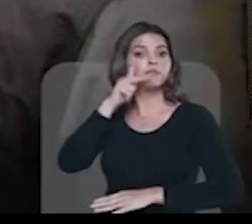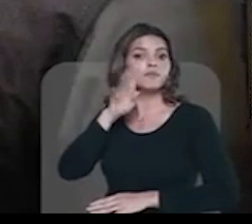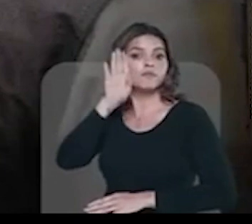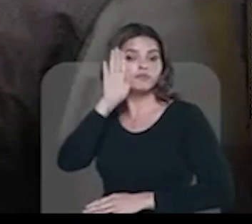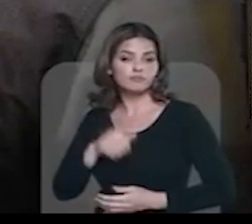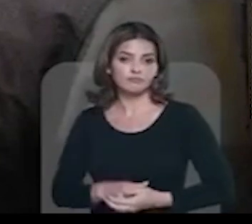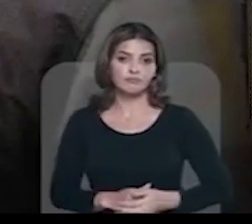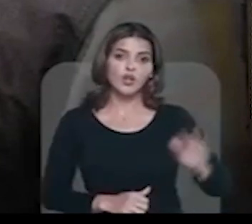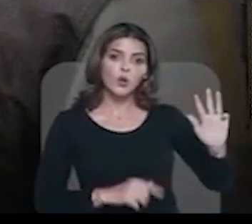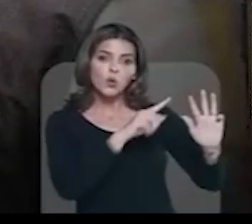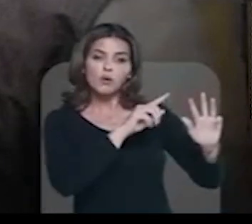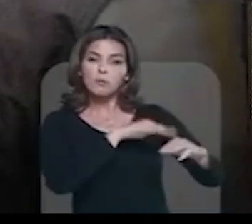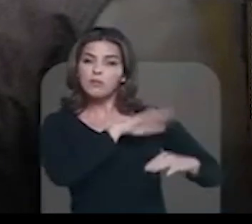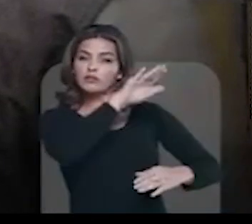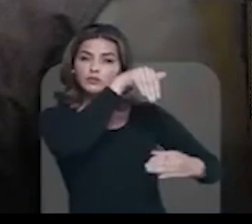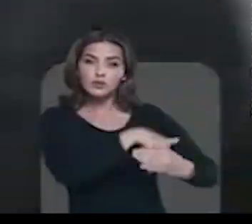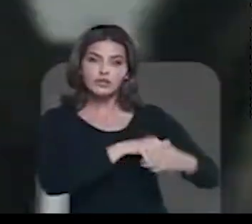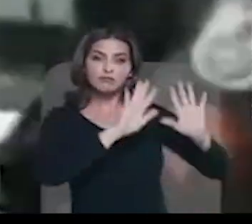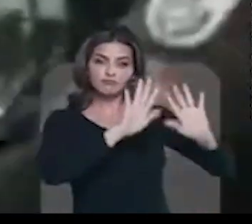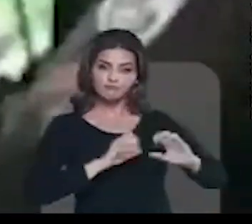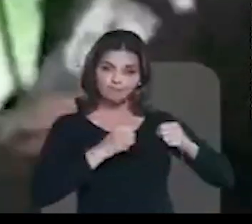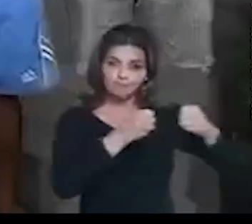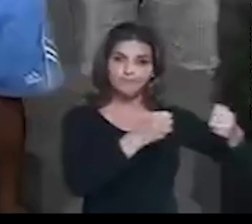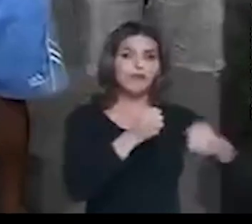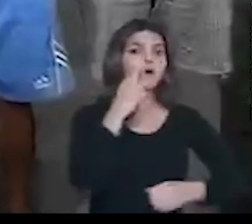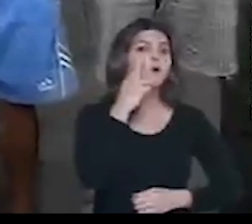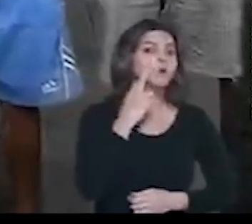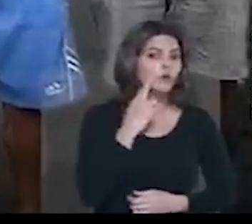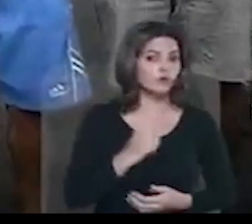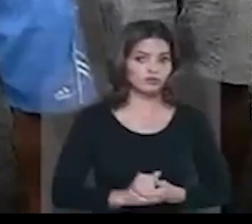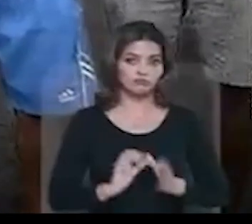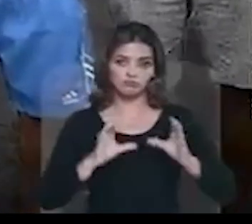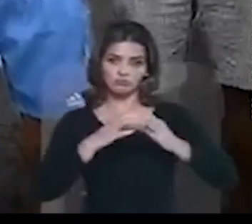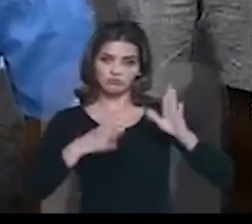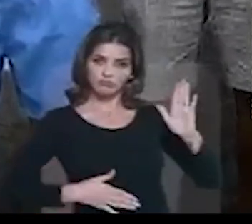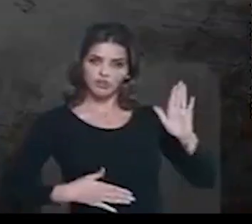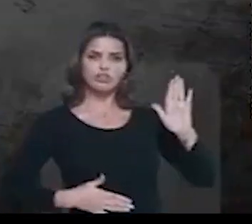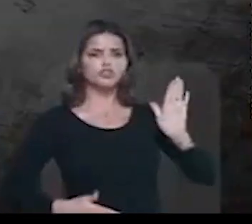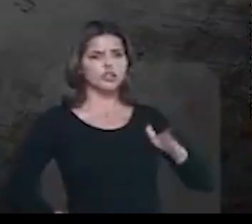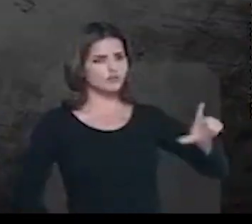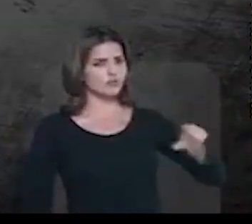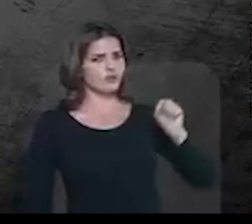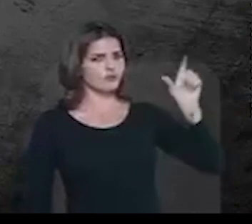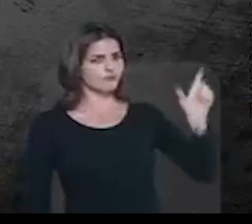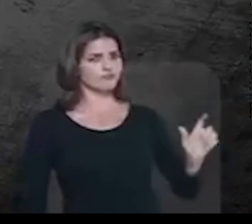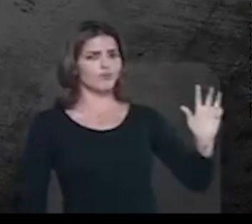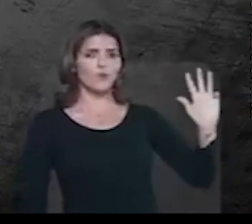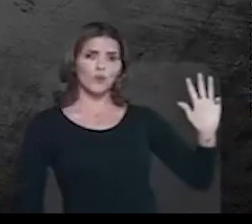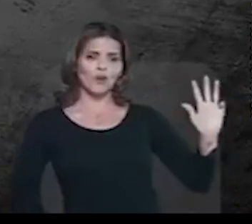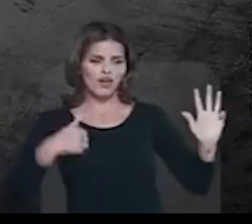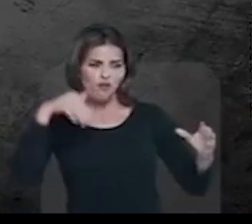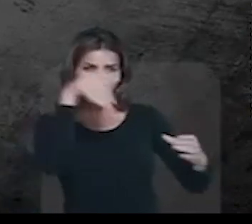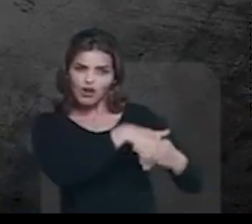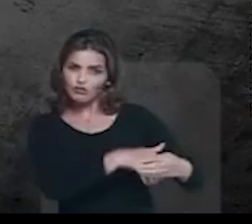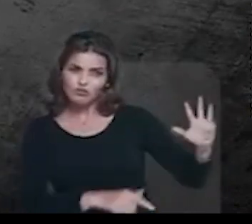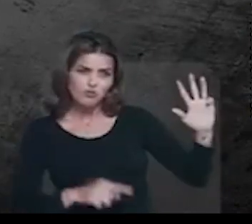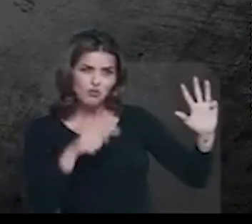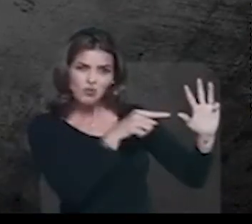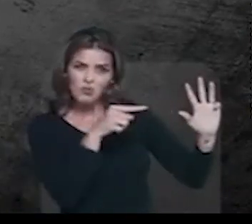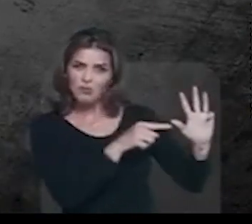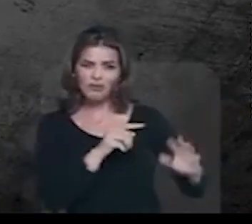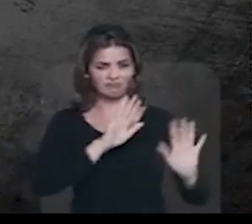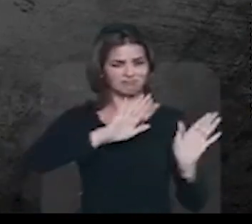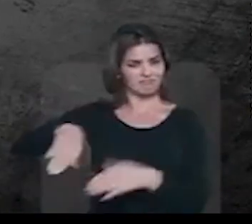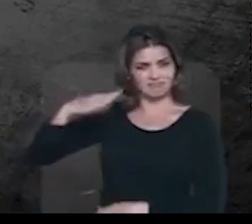mais votado no presídio Urso Branco. Os criminosos escolheram Lula para presidente. Eu sou o Lula, não sou funcionário,